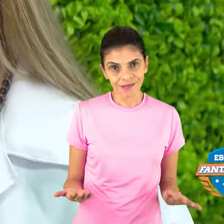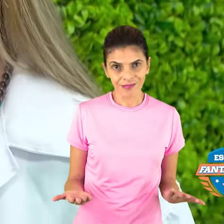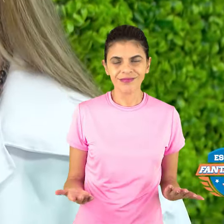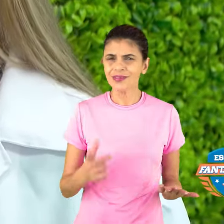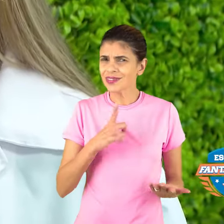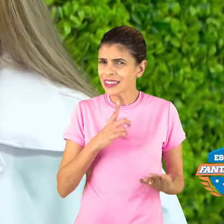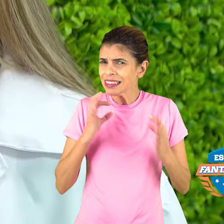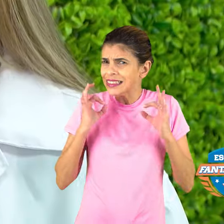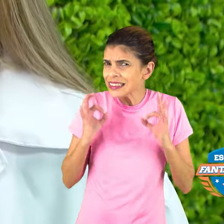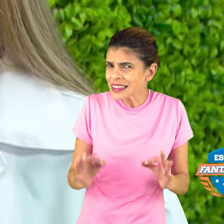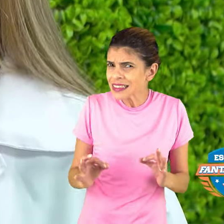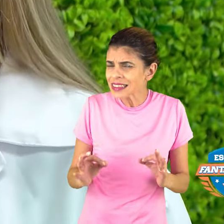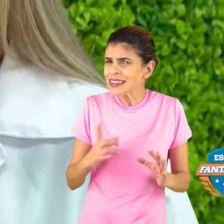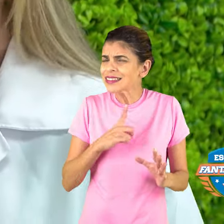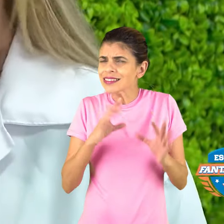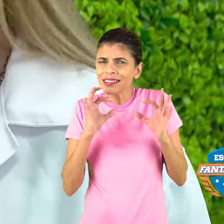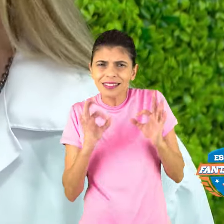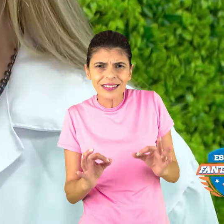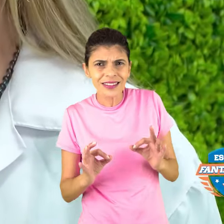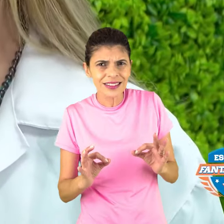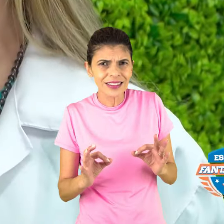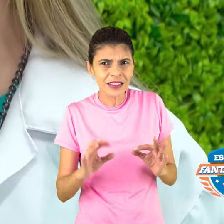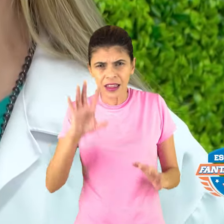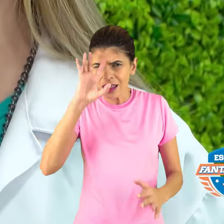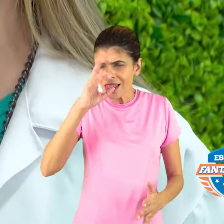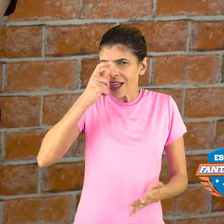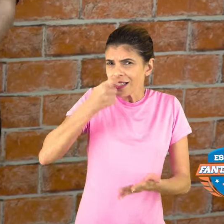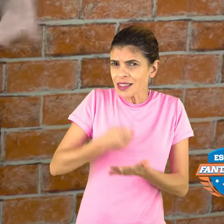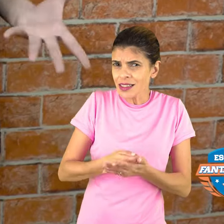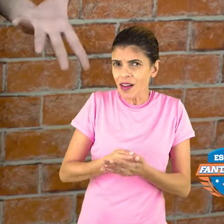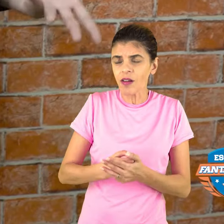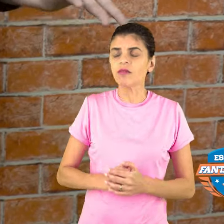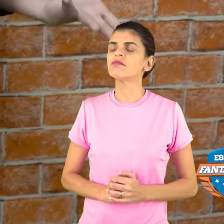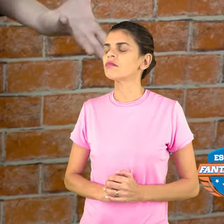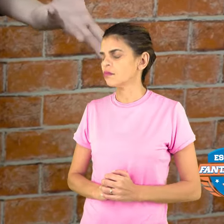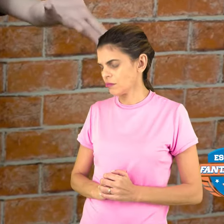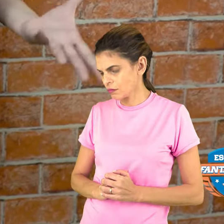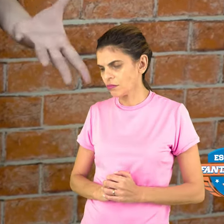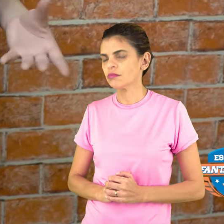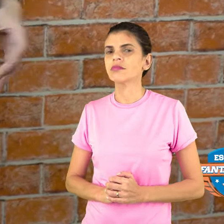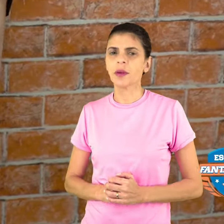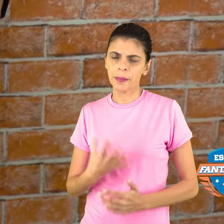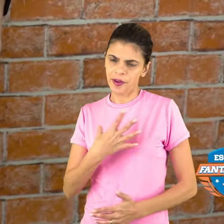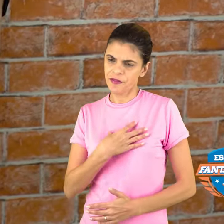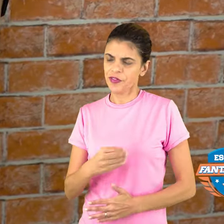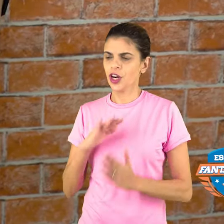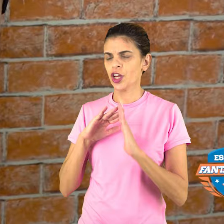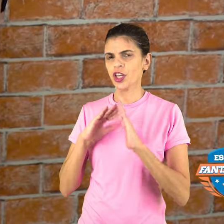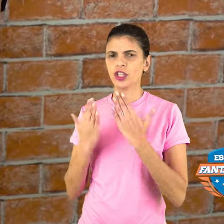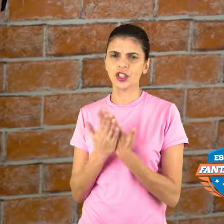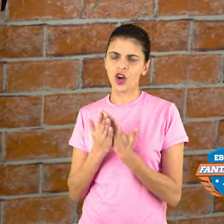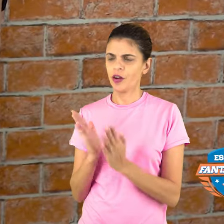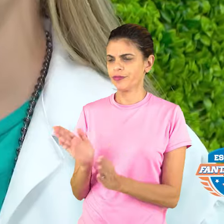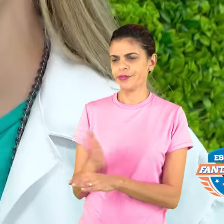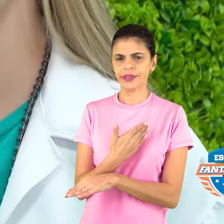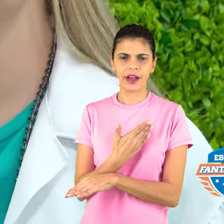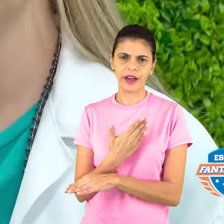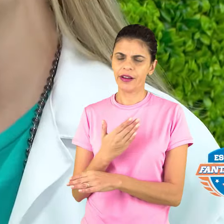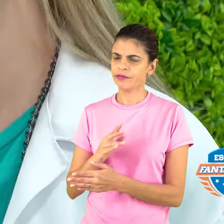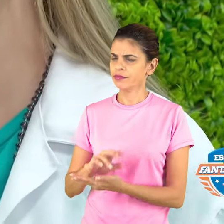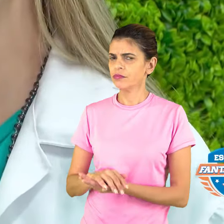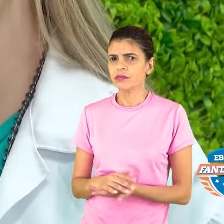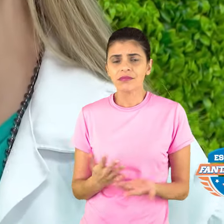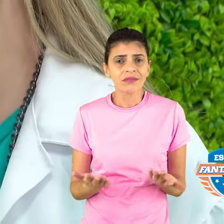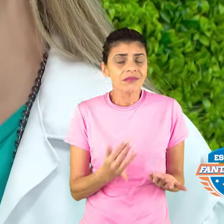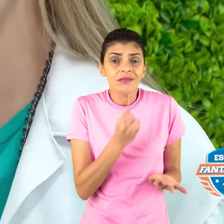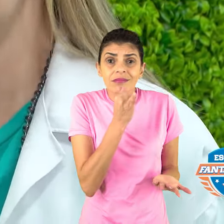Você tem certeza disso? Essa é a sua decisão final? Sim, eu vou ter que tirar a Camila da Escola Fantástica. Mas